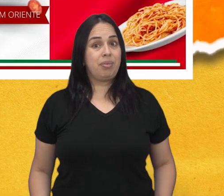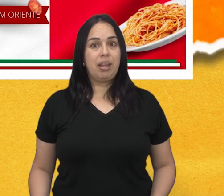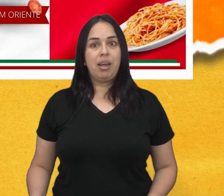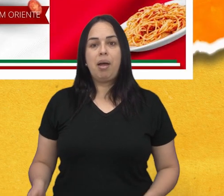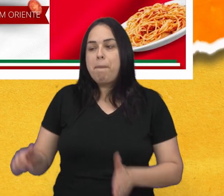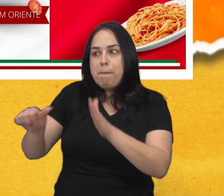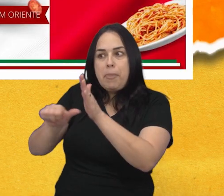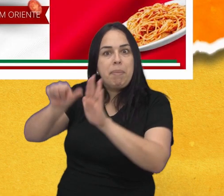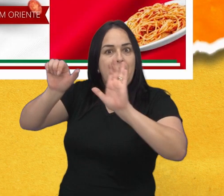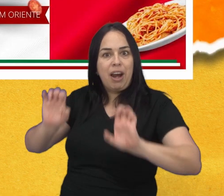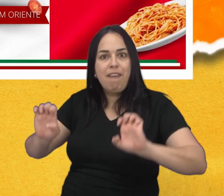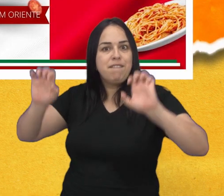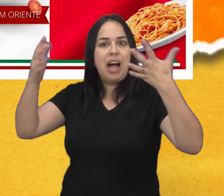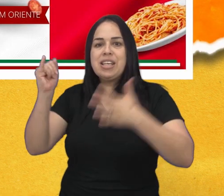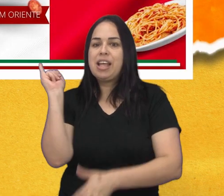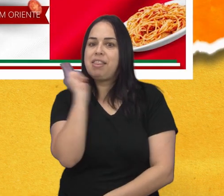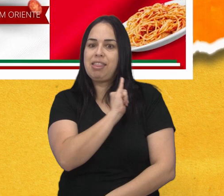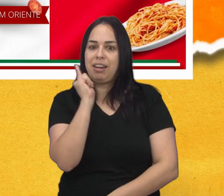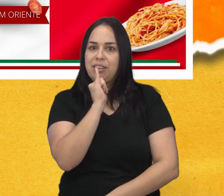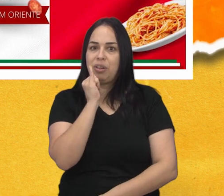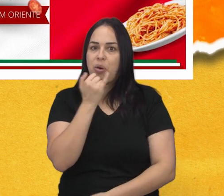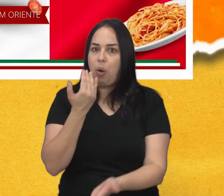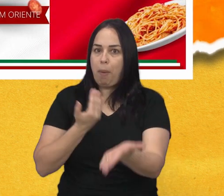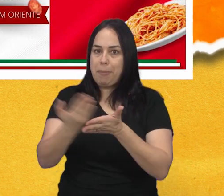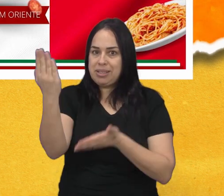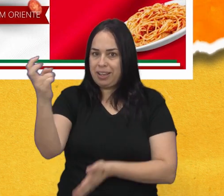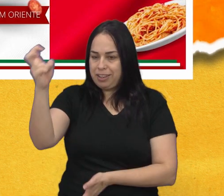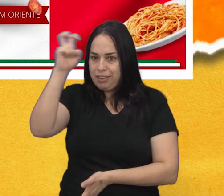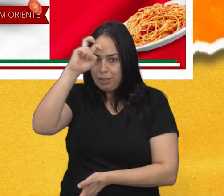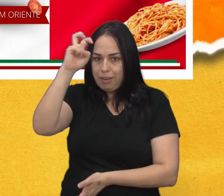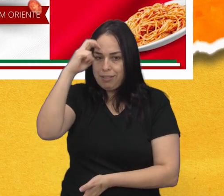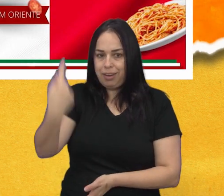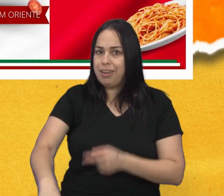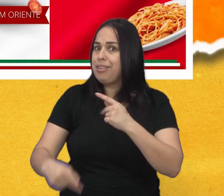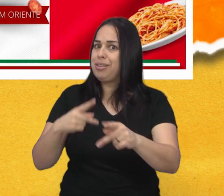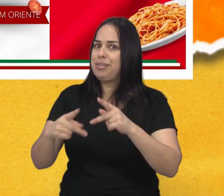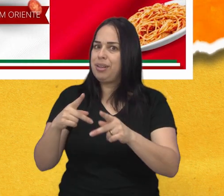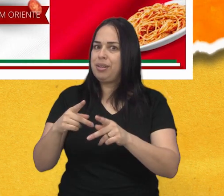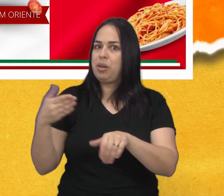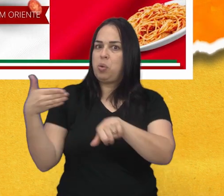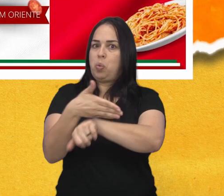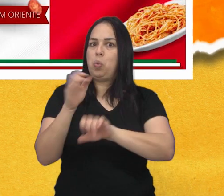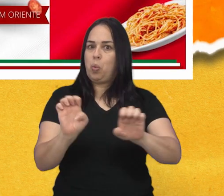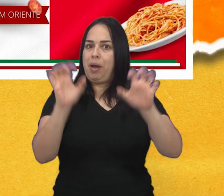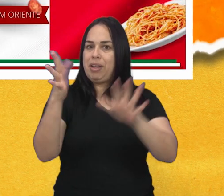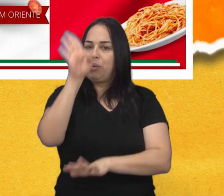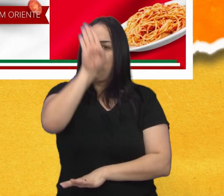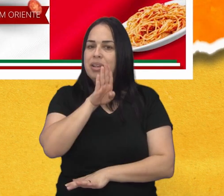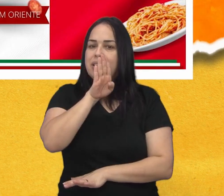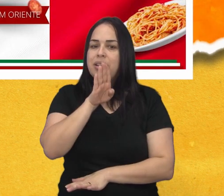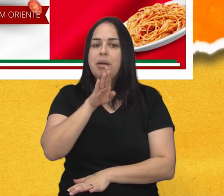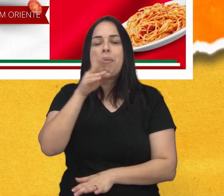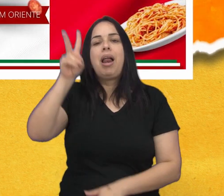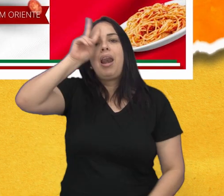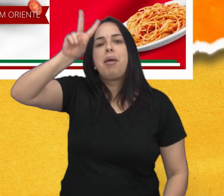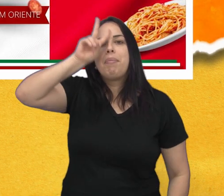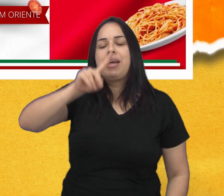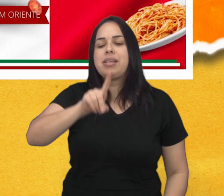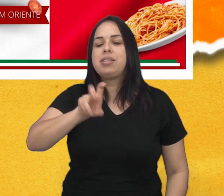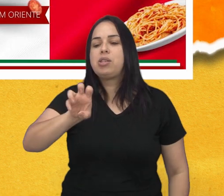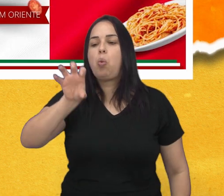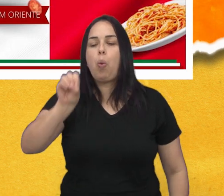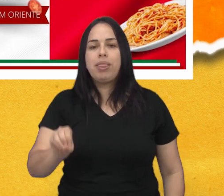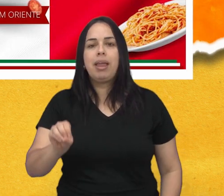A primeira festa italiana chega em São José nesta quinta-feira. O evento gratuito é para celebrar os 150 anos